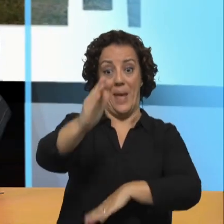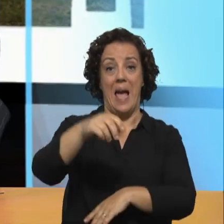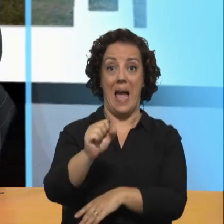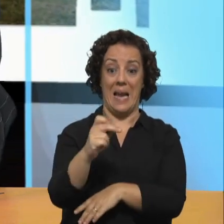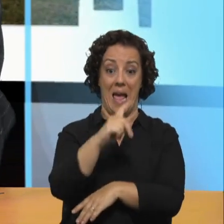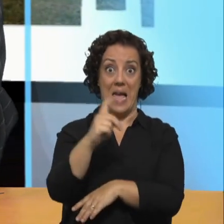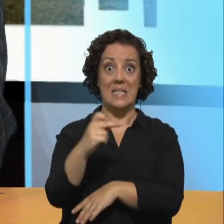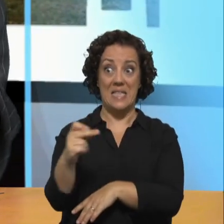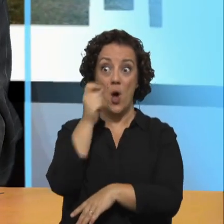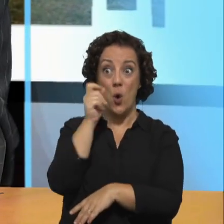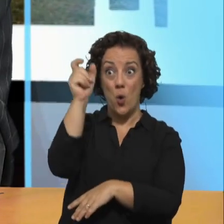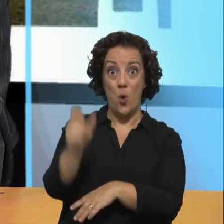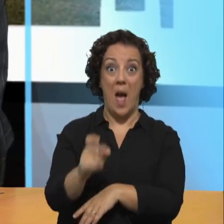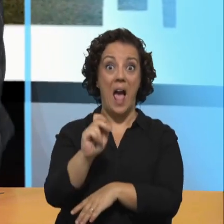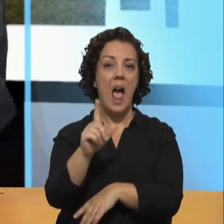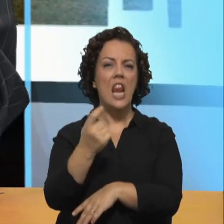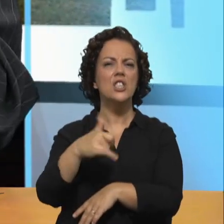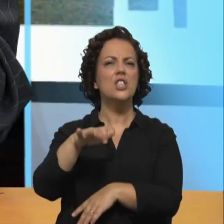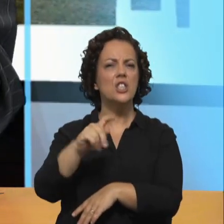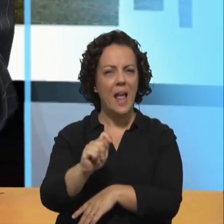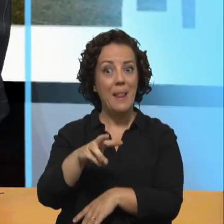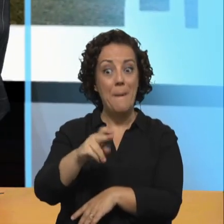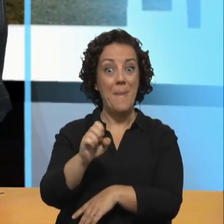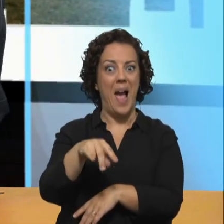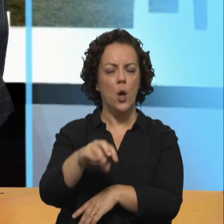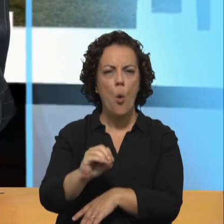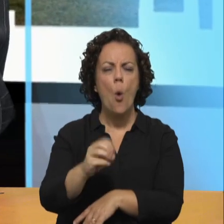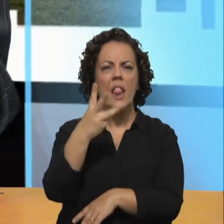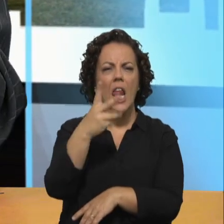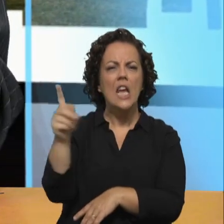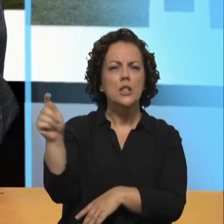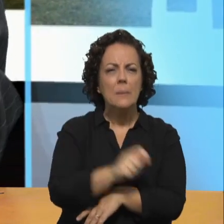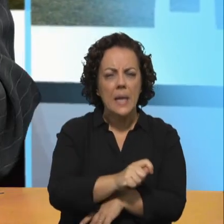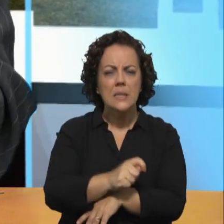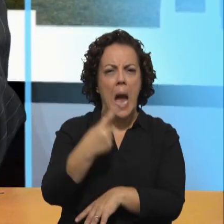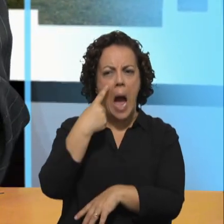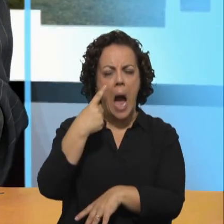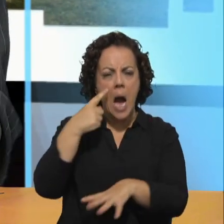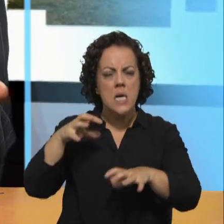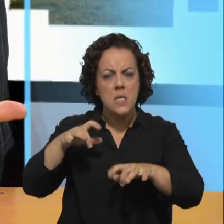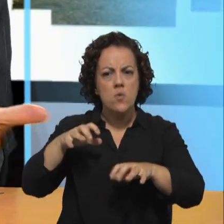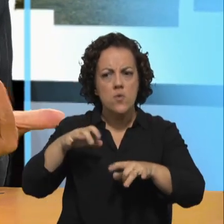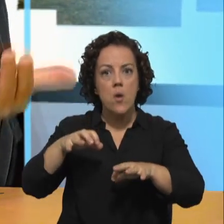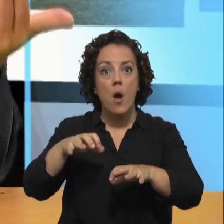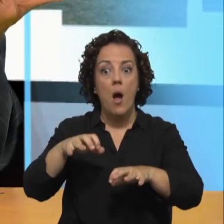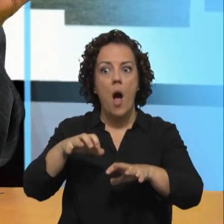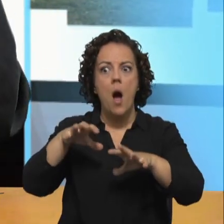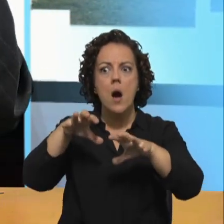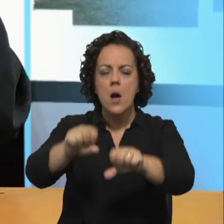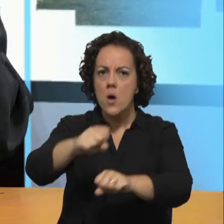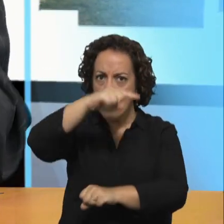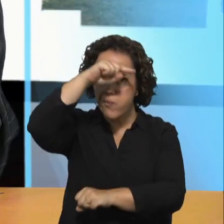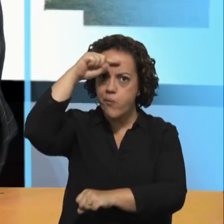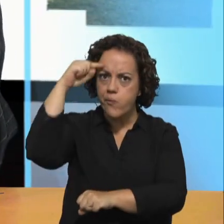Gaza. Isso já é significativo de tudo quanto ali se tinha acumulado ao longo destes séculos.